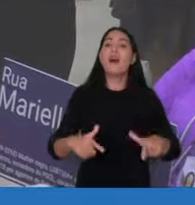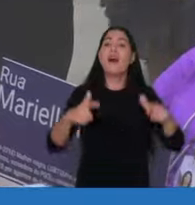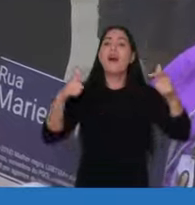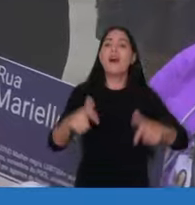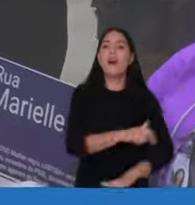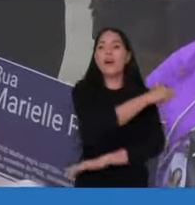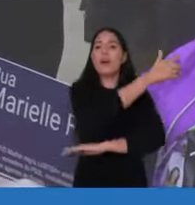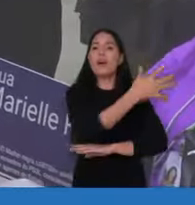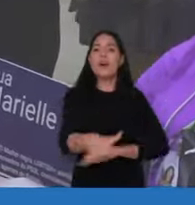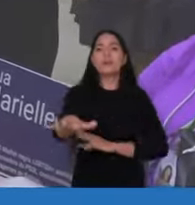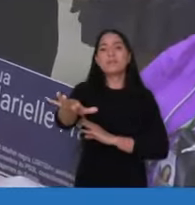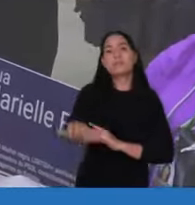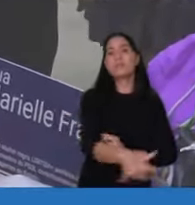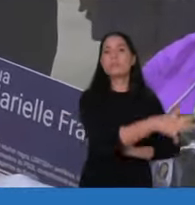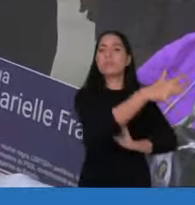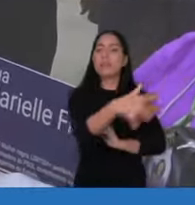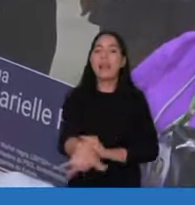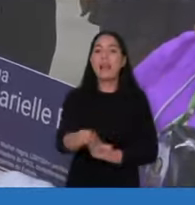Aracati.